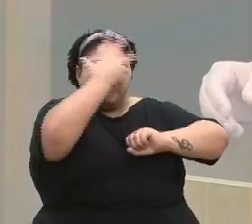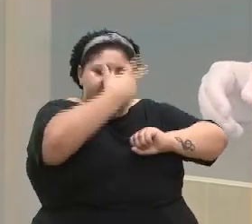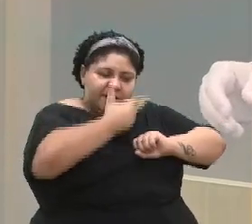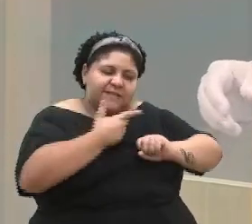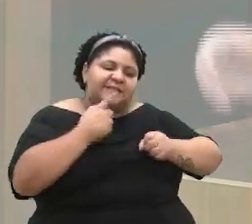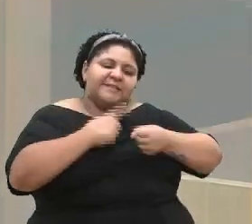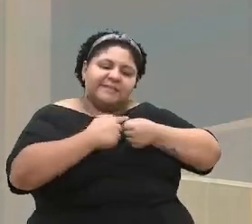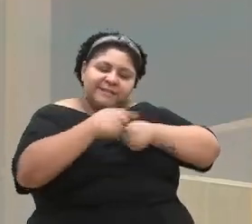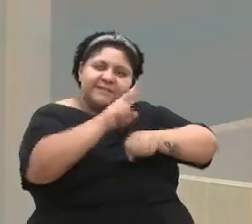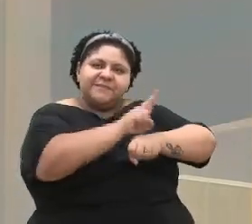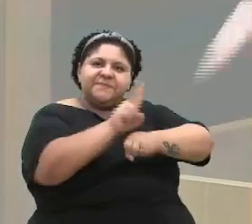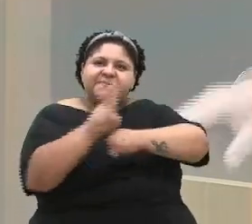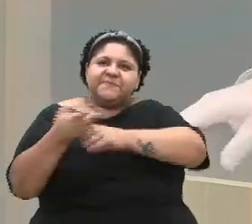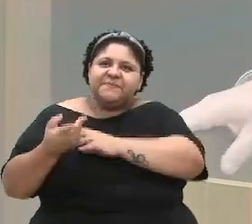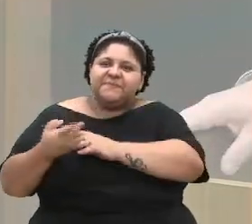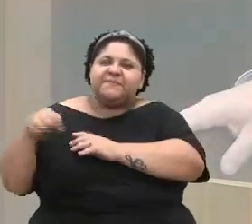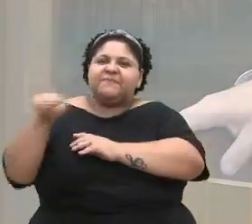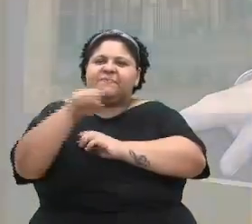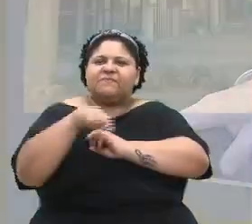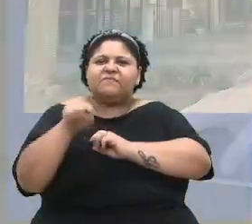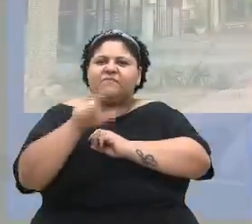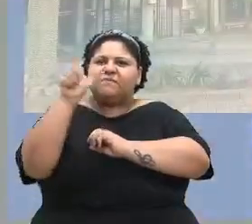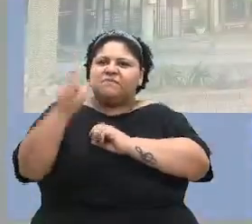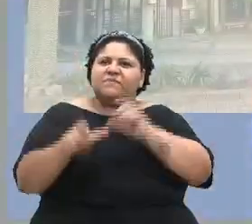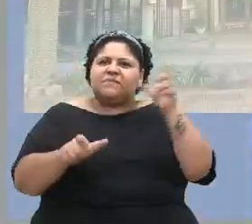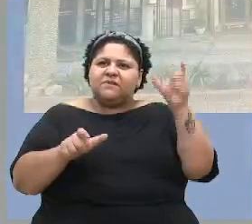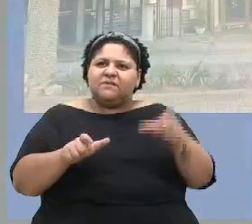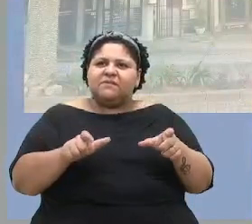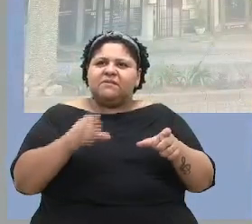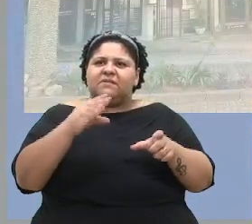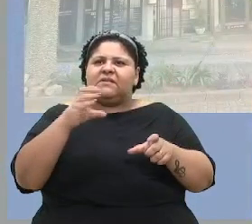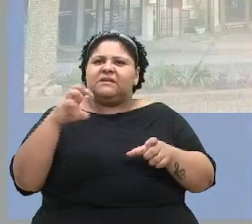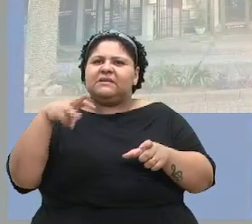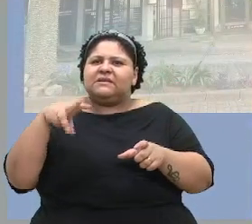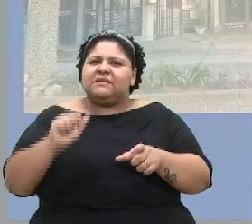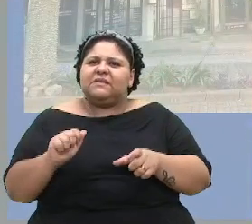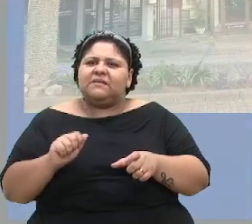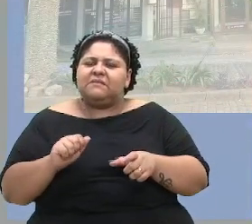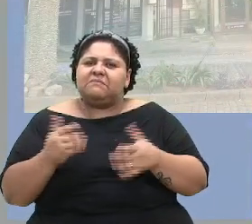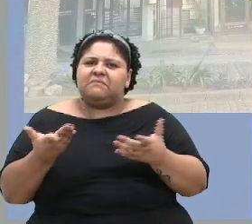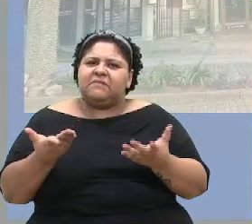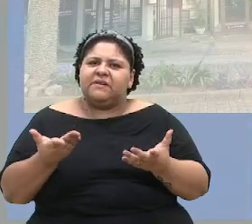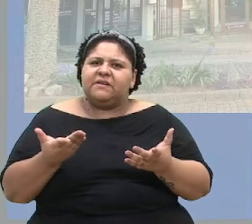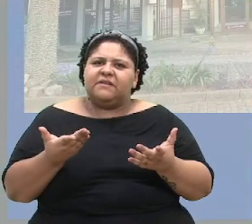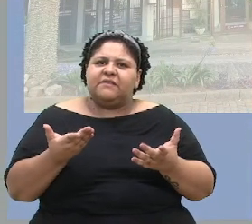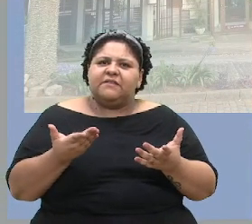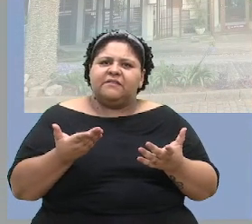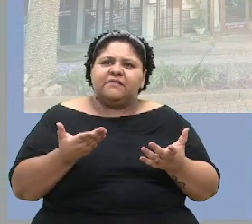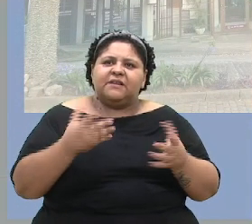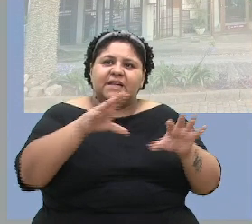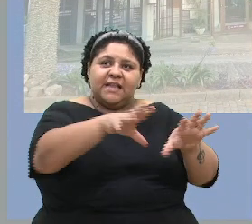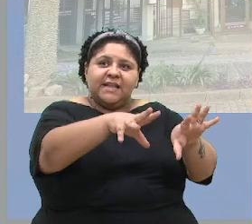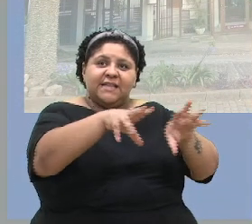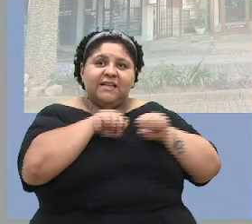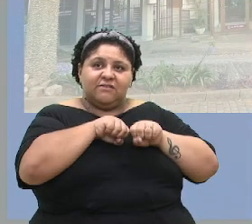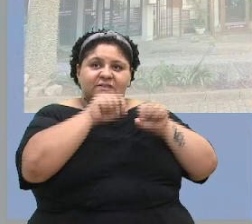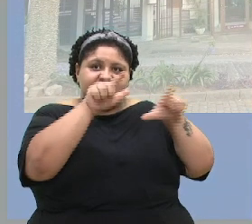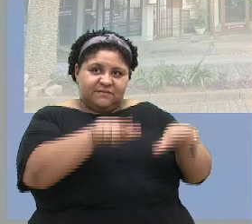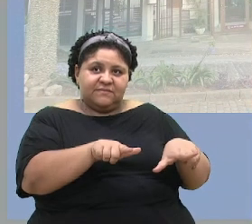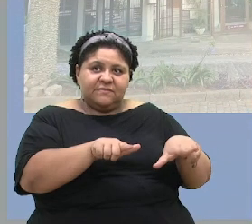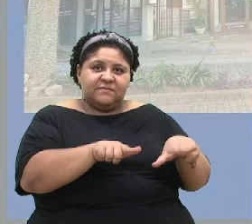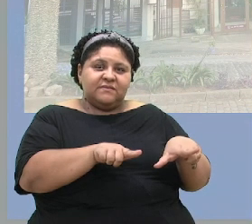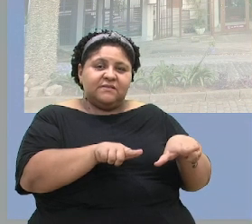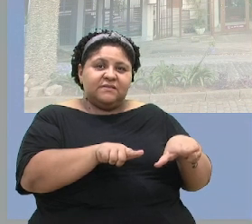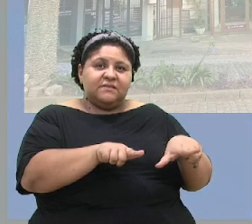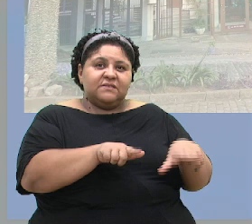e cuidando. Ali estamos com o pessoal da SEMA também no momento vamos dizer assim, da adoção ali daquela área.